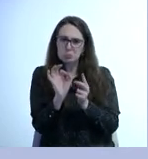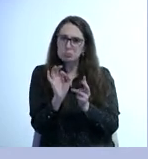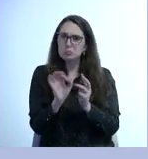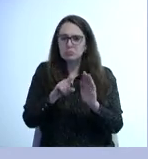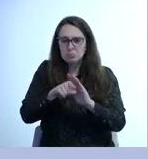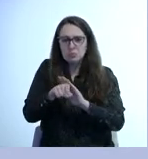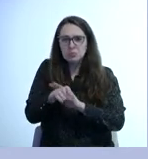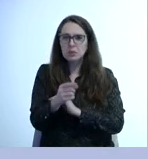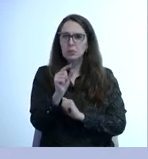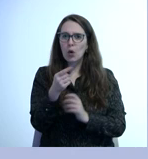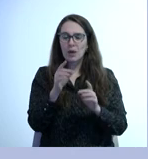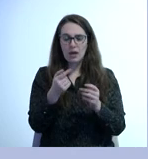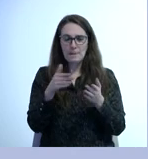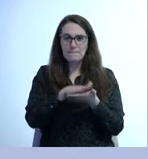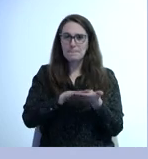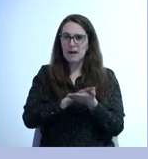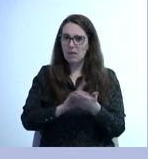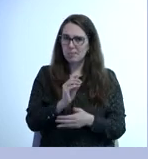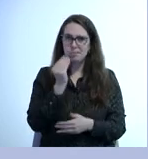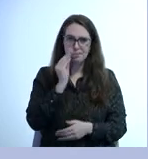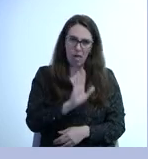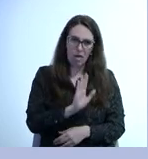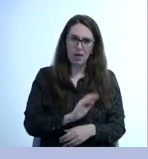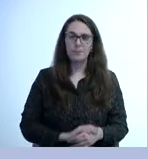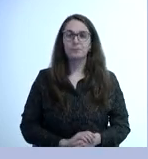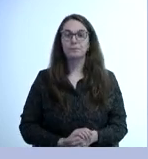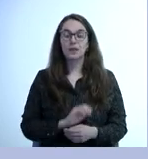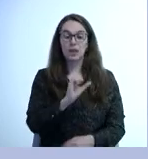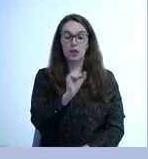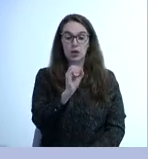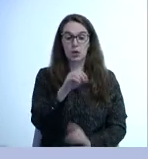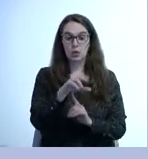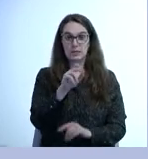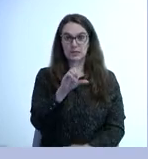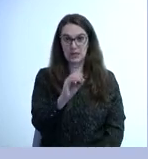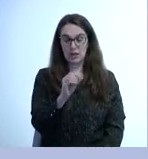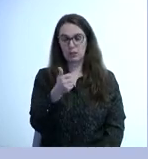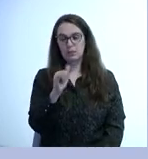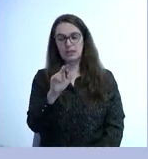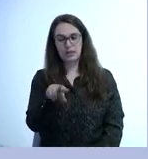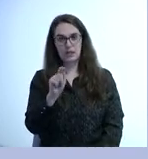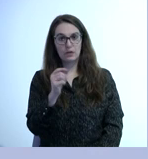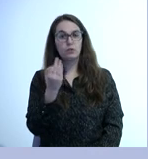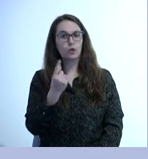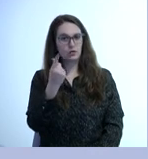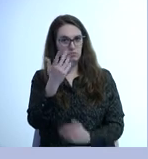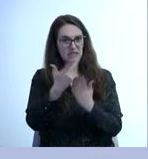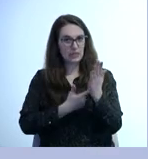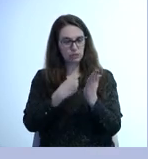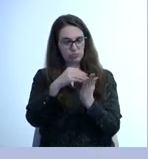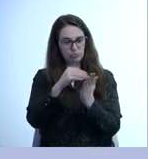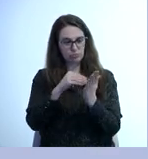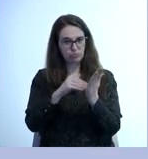explorando ao longo da vida. E o Gonçalo Birne escreveu um texto ao qual todos os que nos